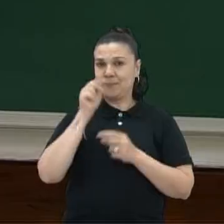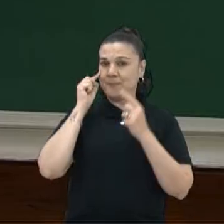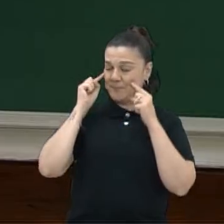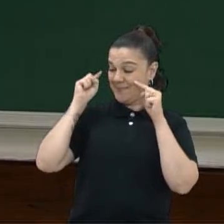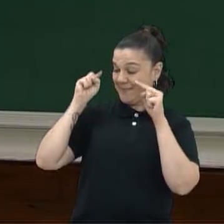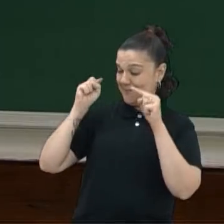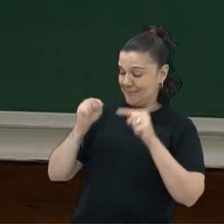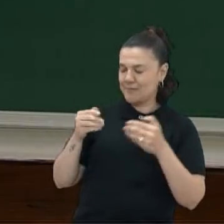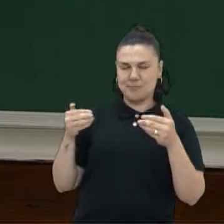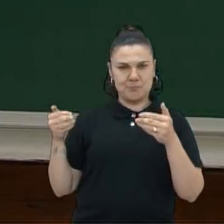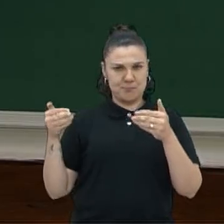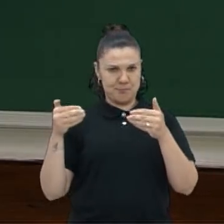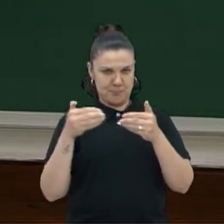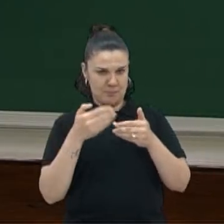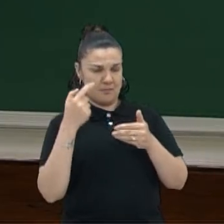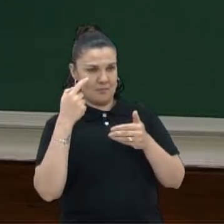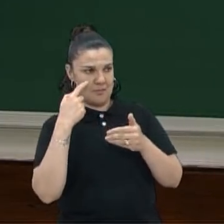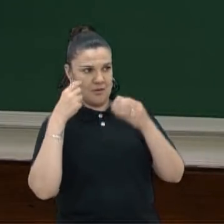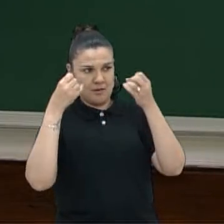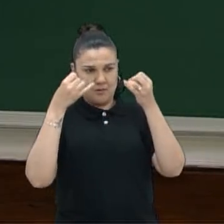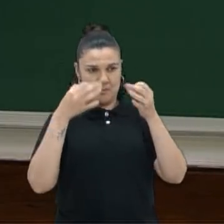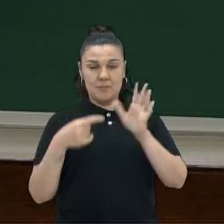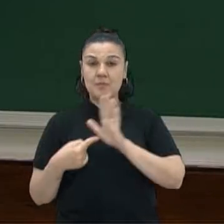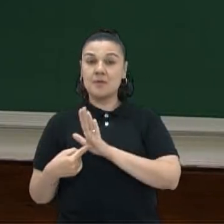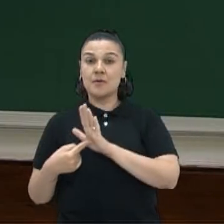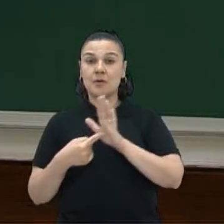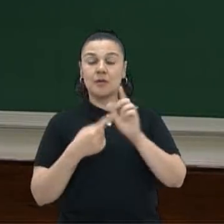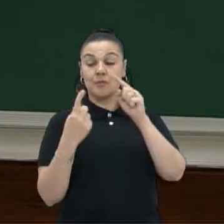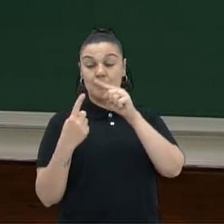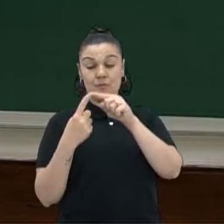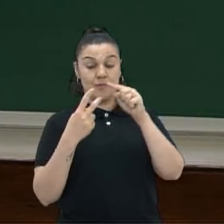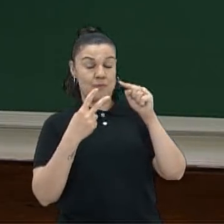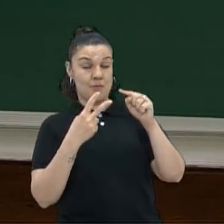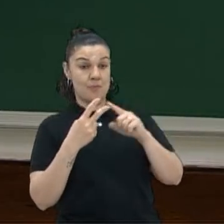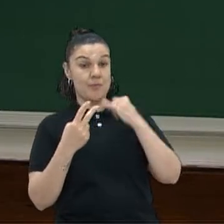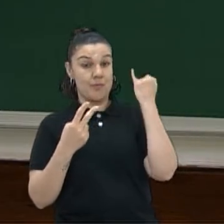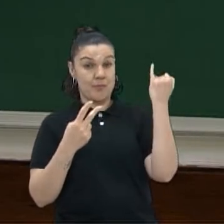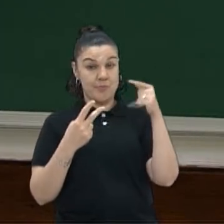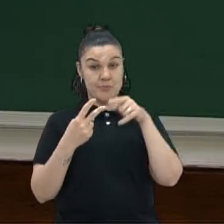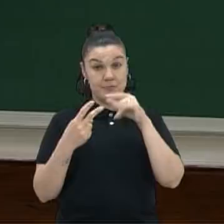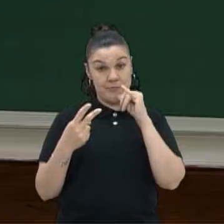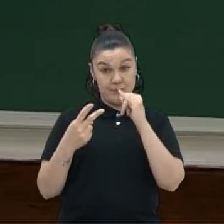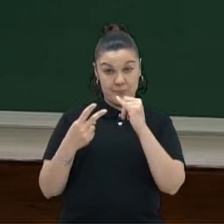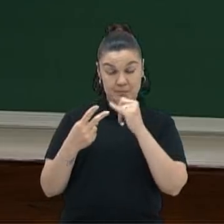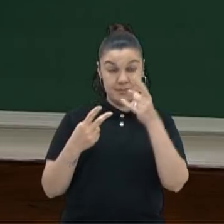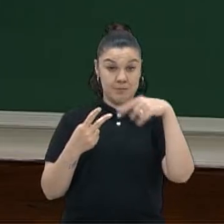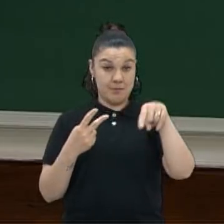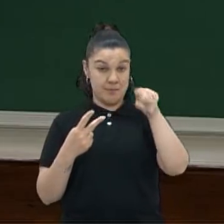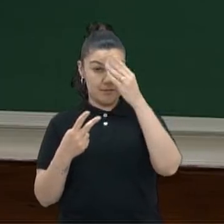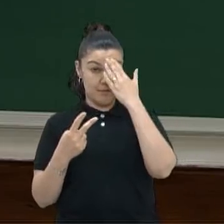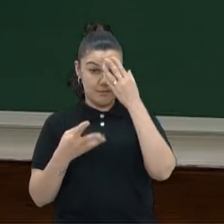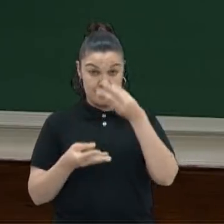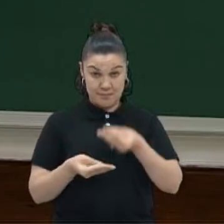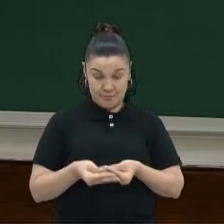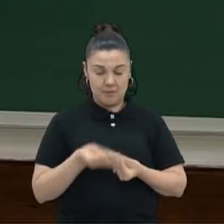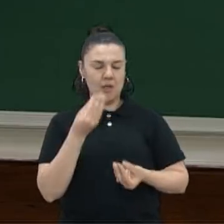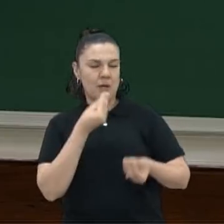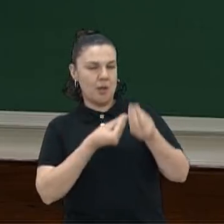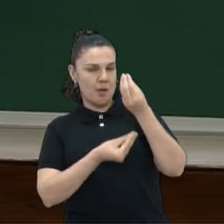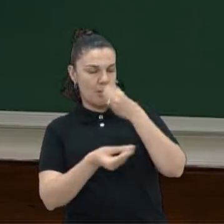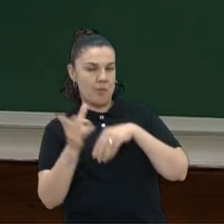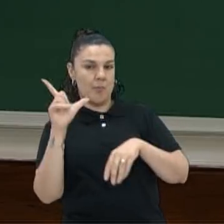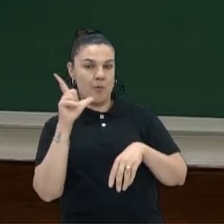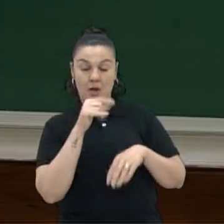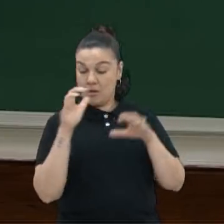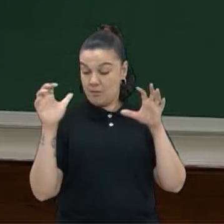Nesse slide, pessoal, eu trouxe para vocês duas informações bem importantes para a gente entender como a água